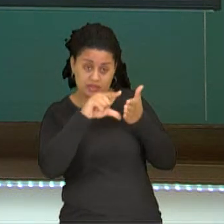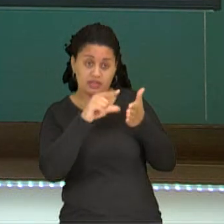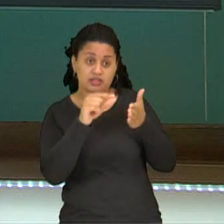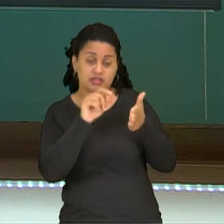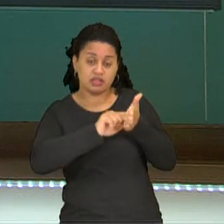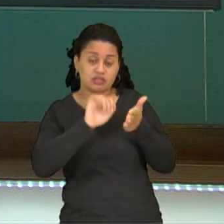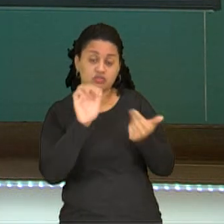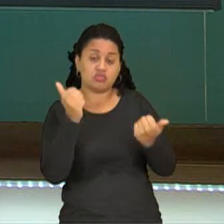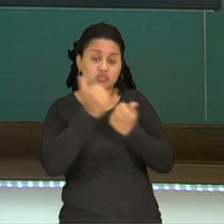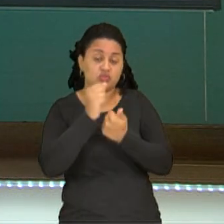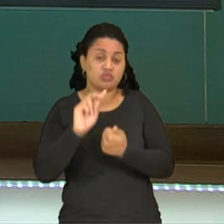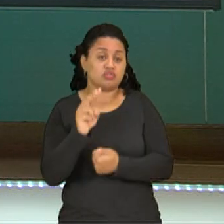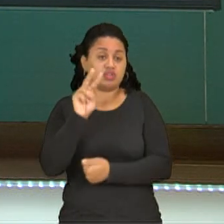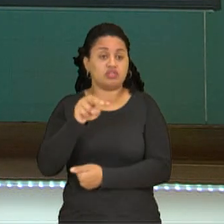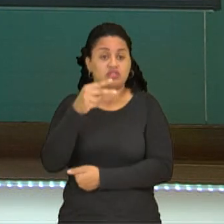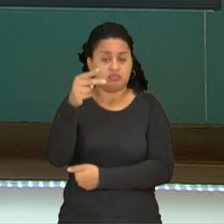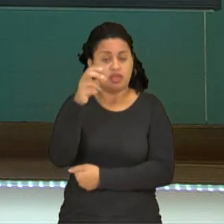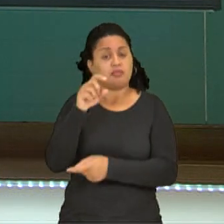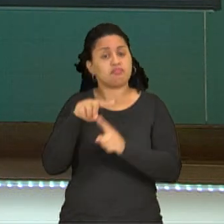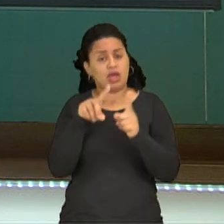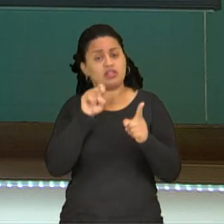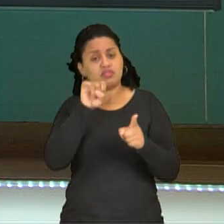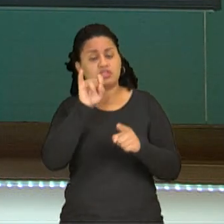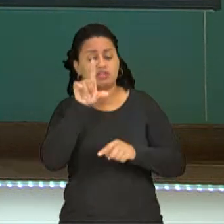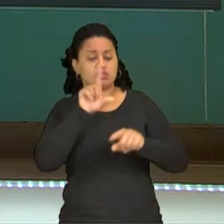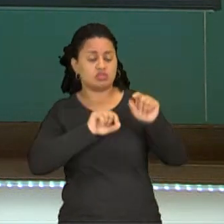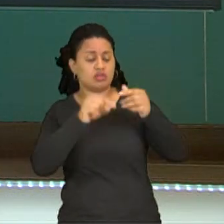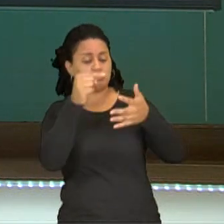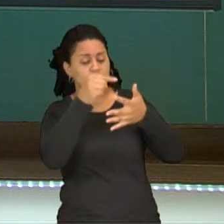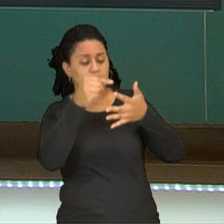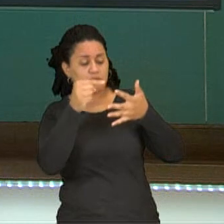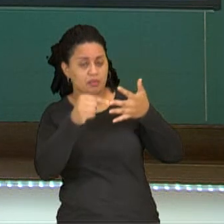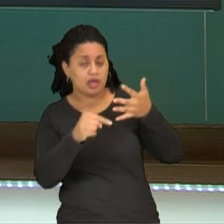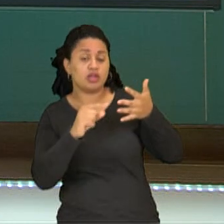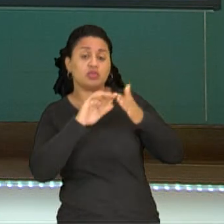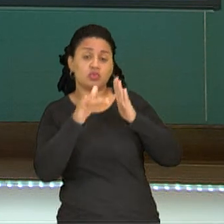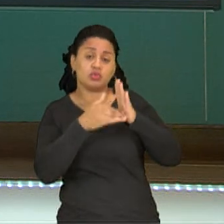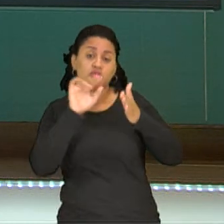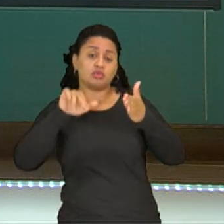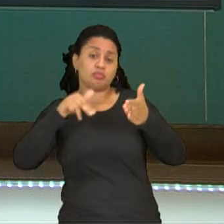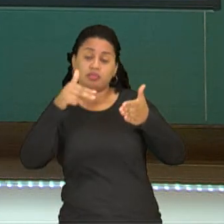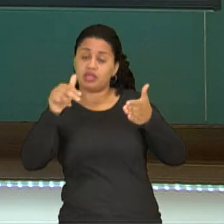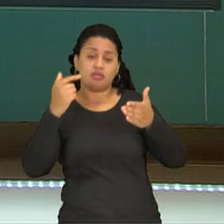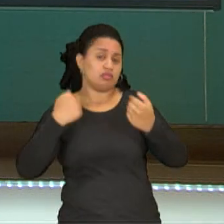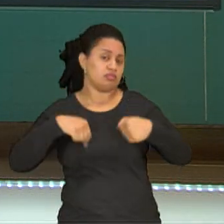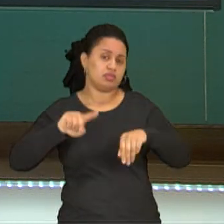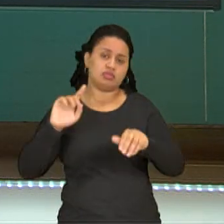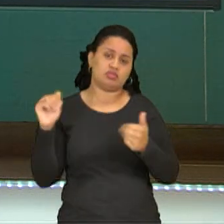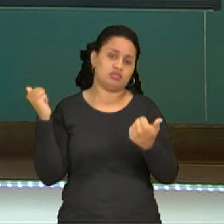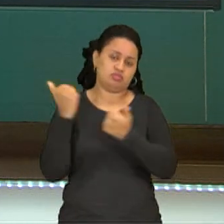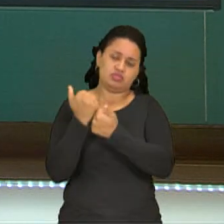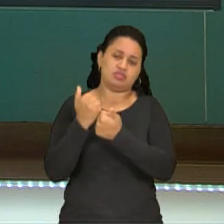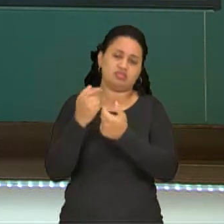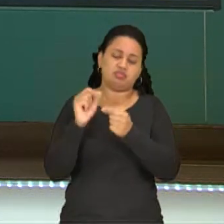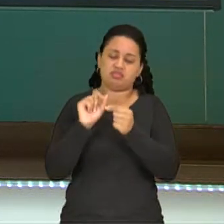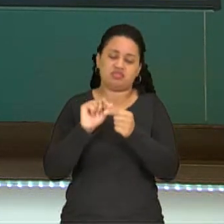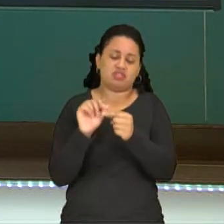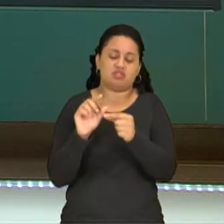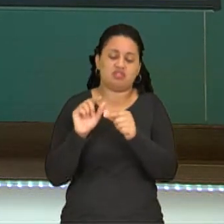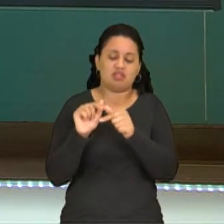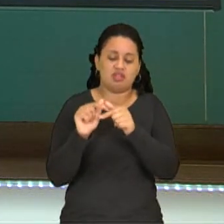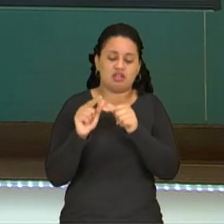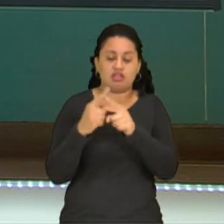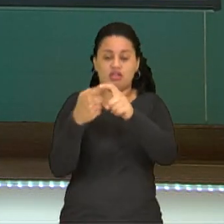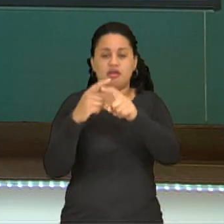π. Mas se você tem alternativas e lá está tudo em função de π, você não deve substituir porque você está fazendo uma conta a